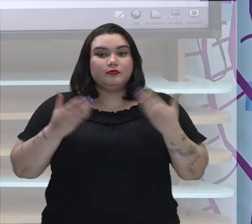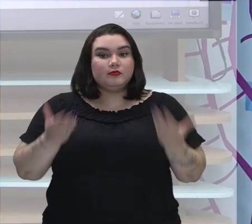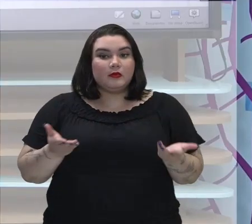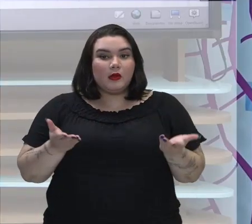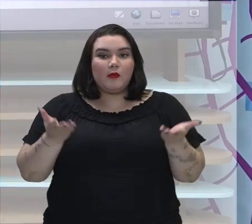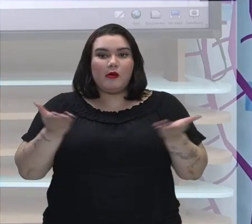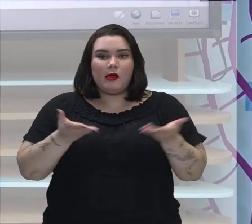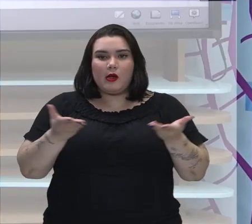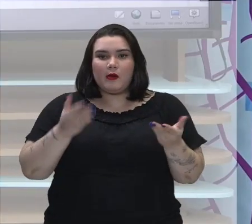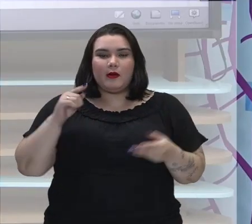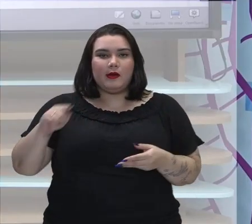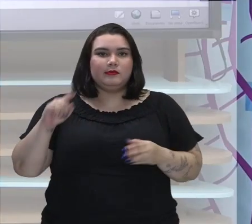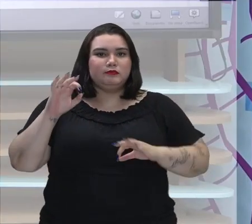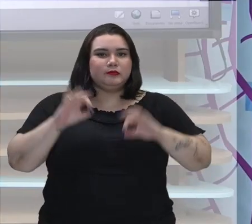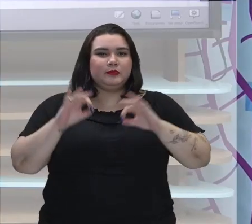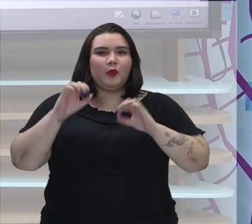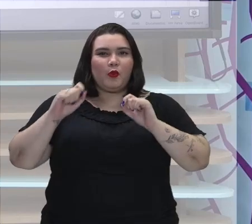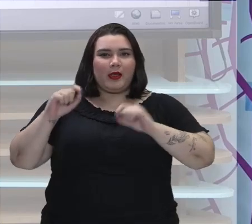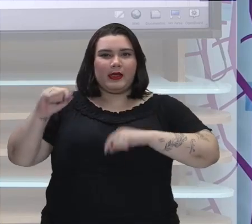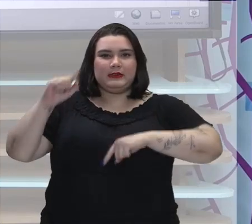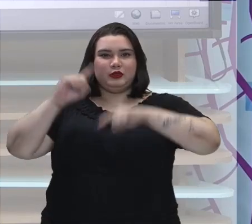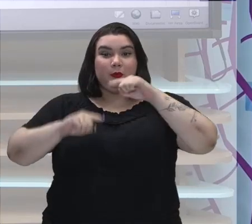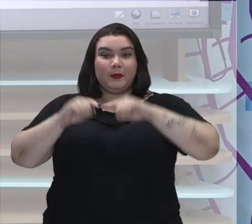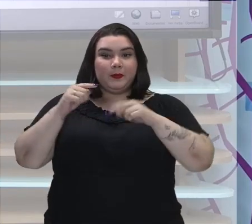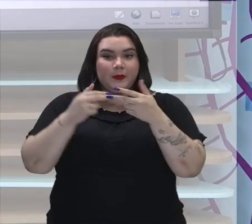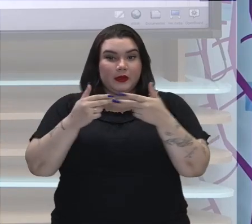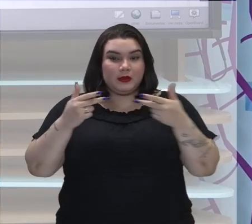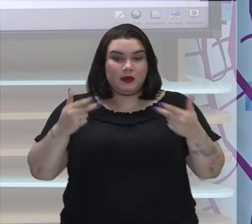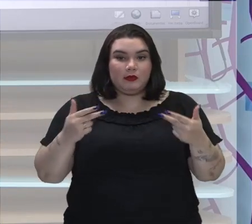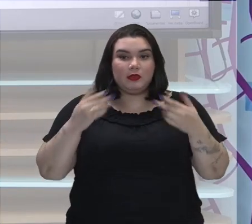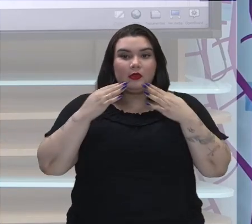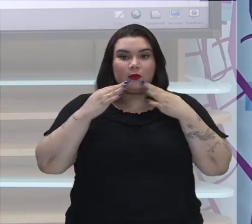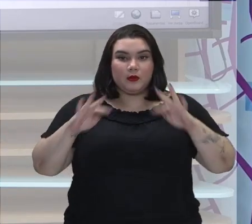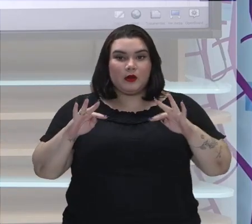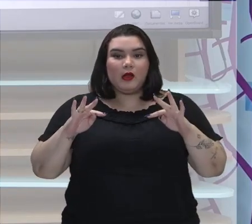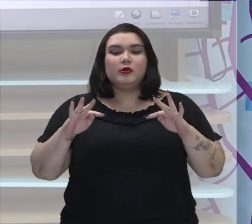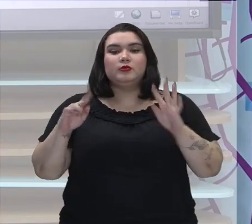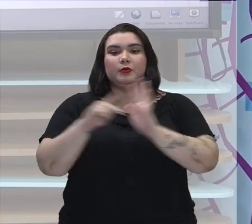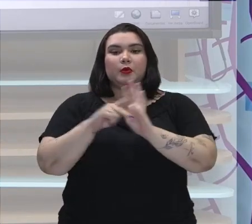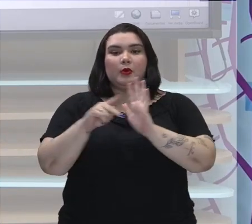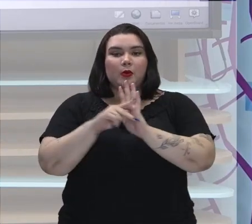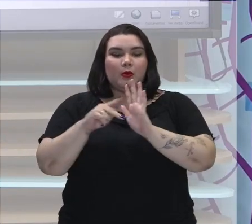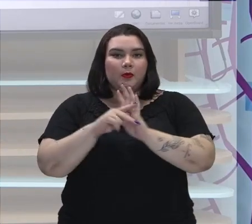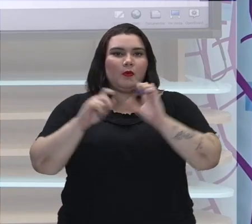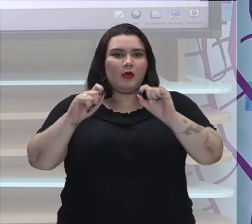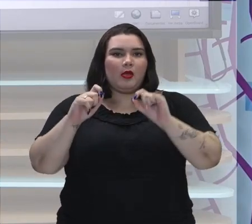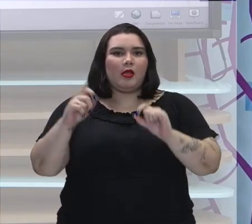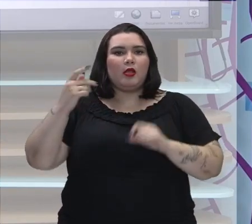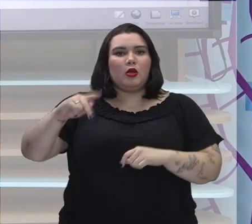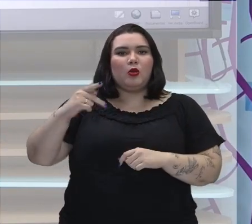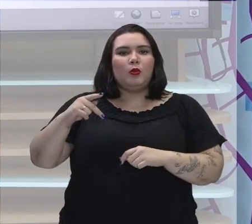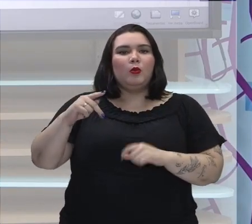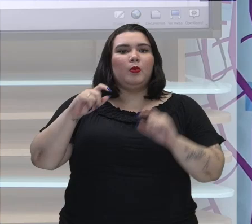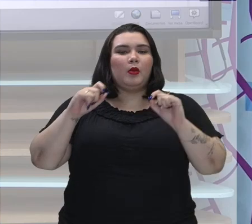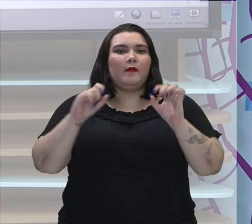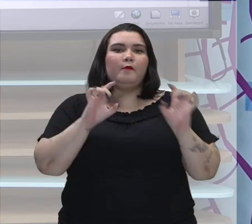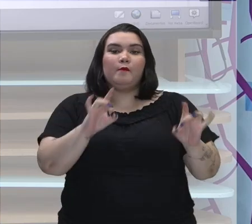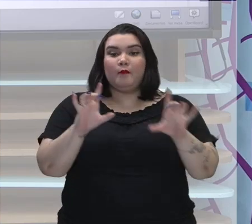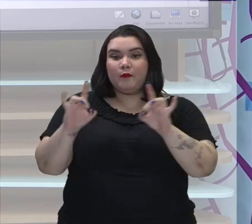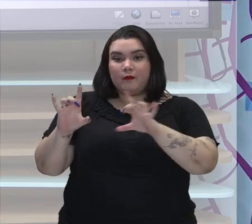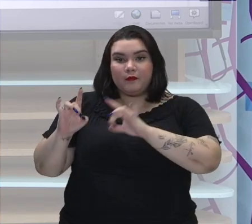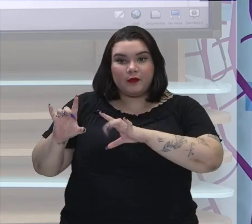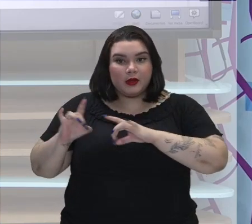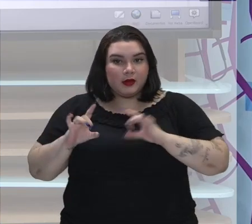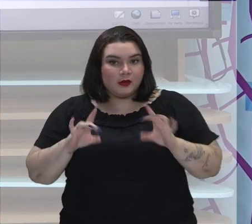determinado o nome desses produtos. Eram chamados, de um modo geral, das drogas do sertão, que eram